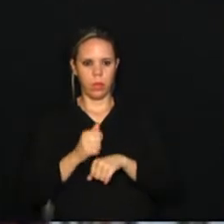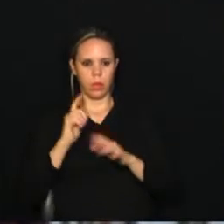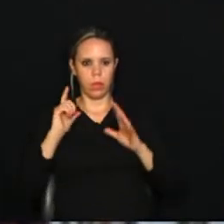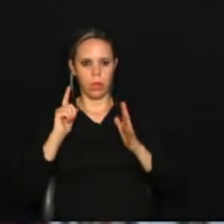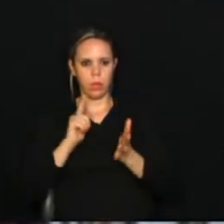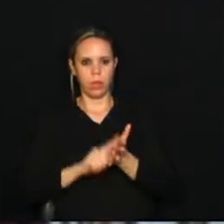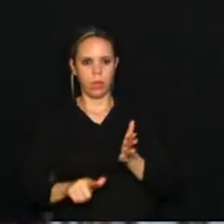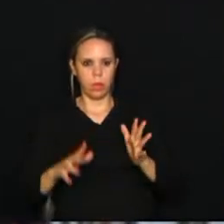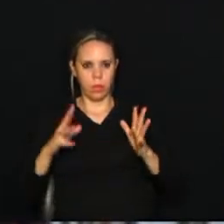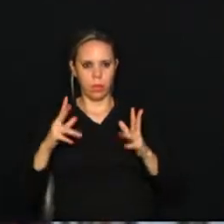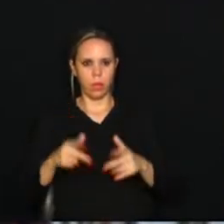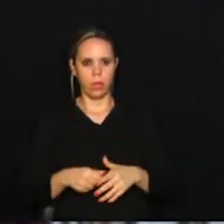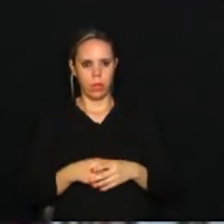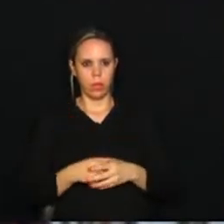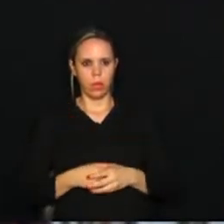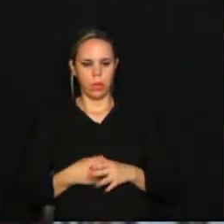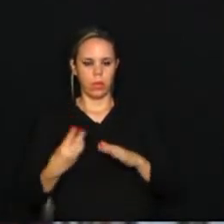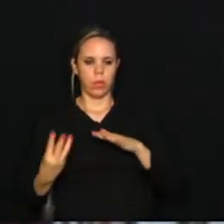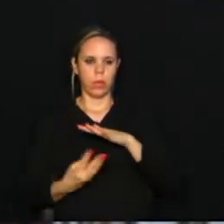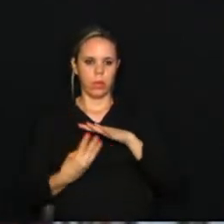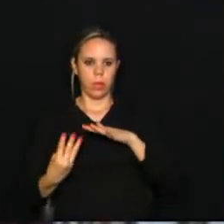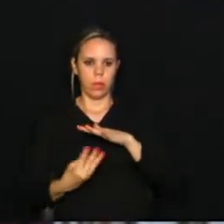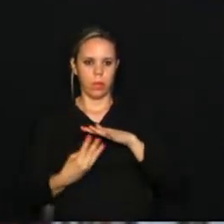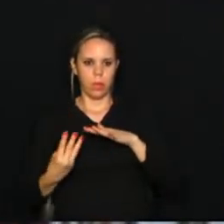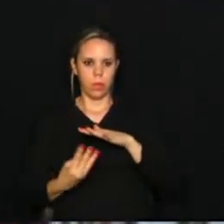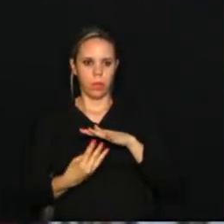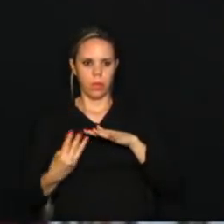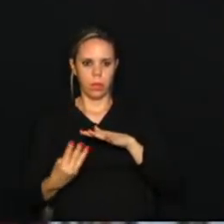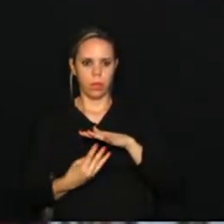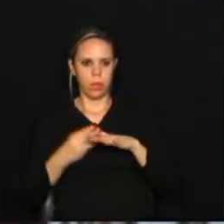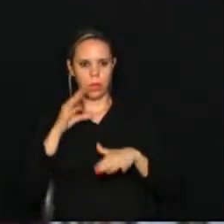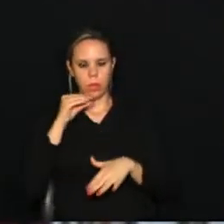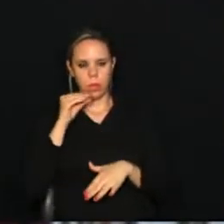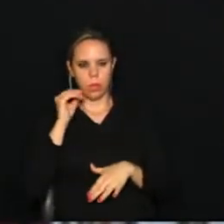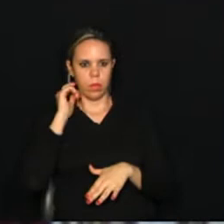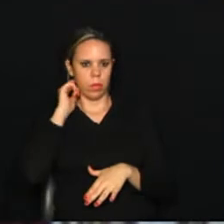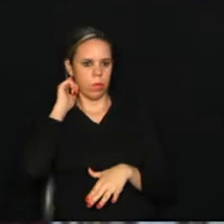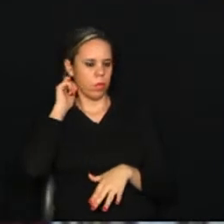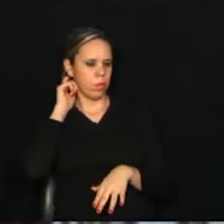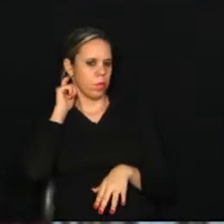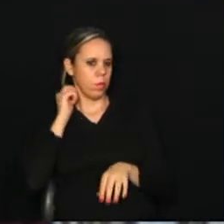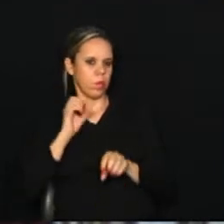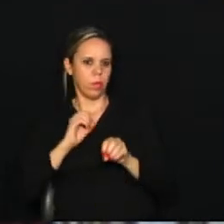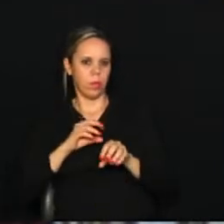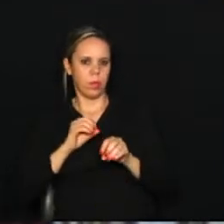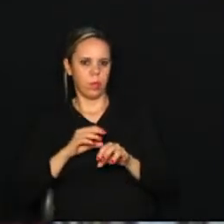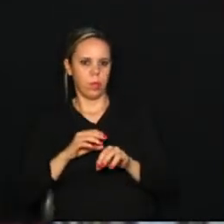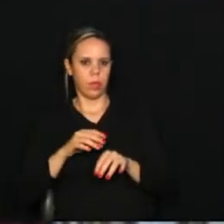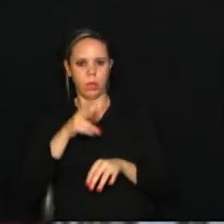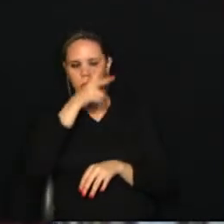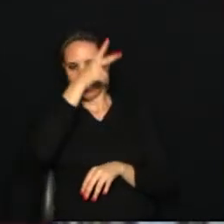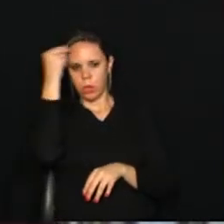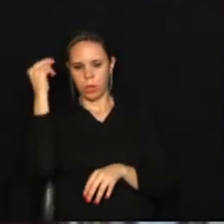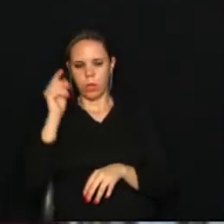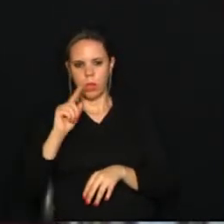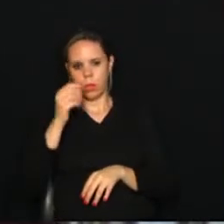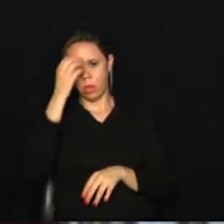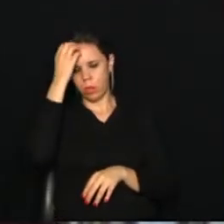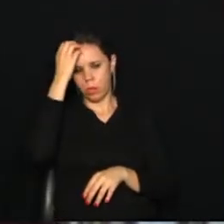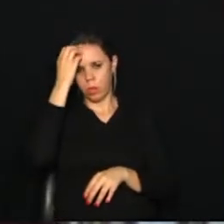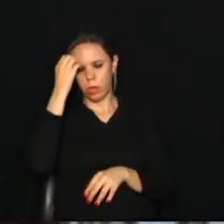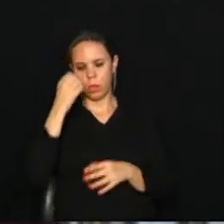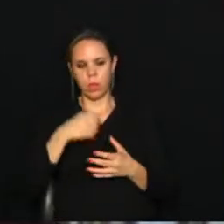limpeza que são terceirizados, não são servidores da educação ou da prefeitura.